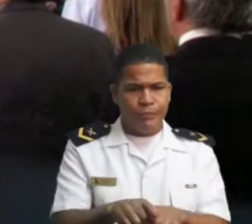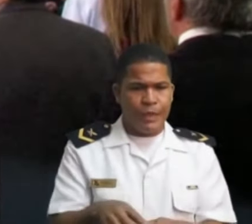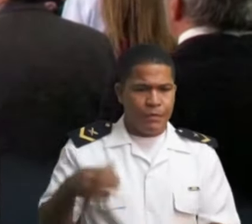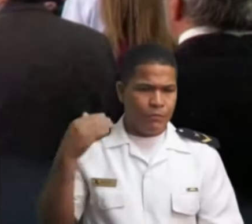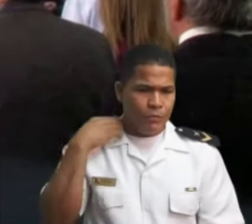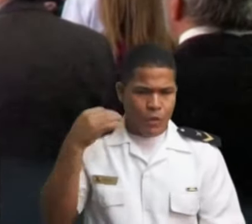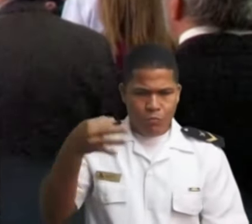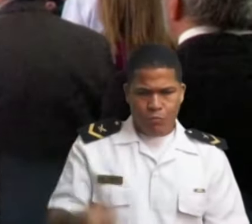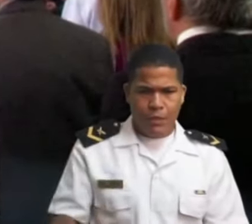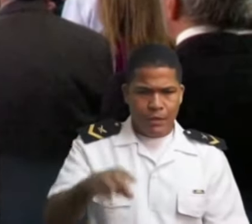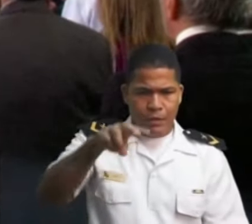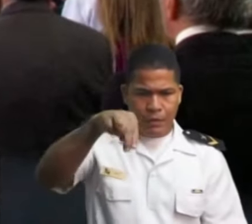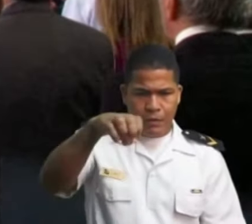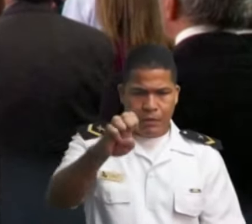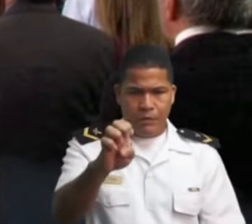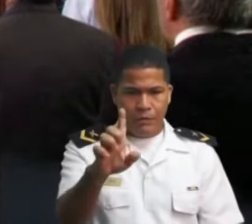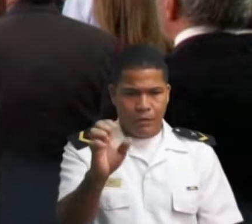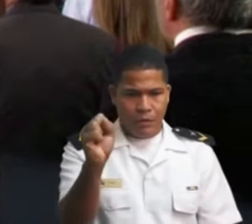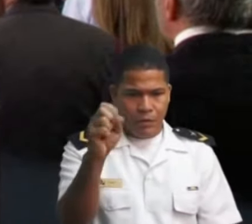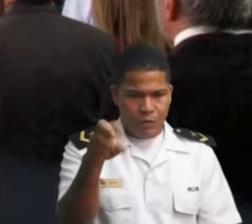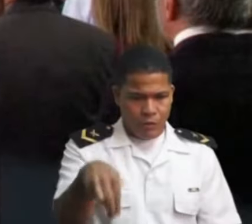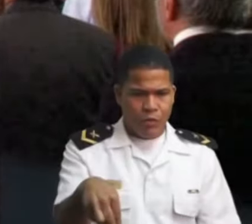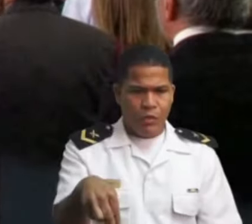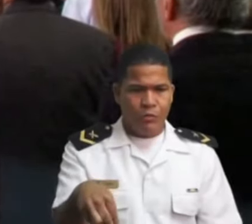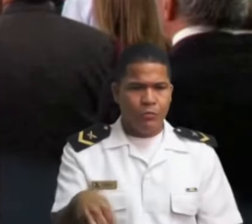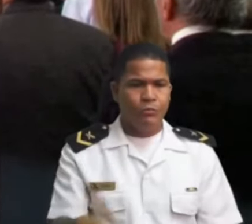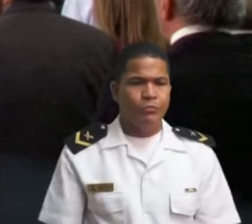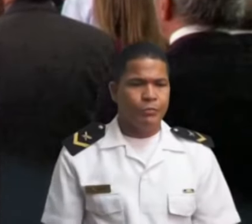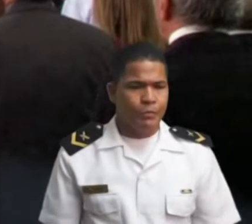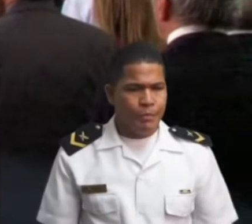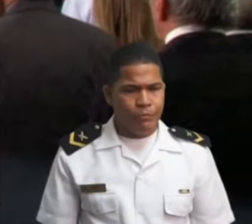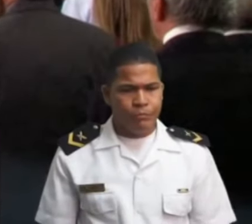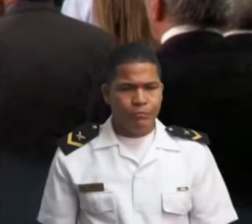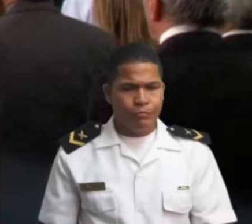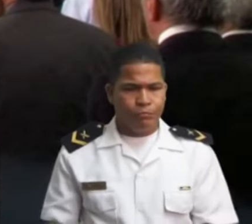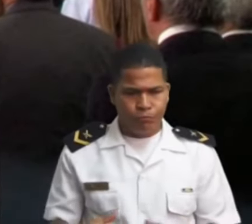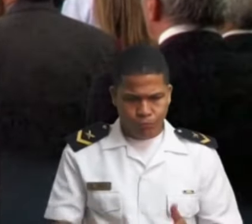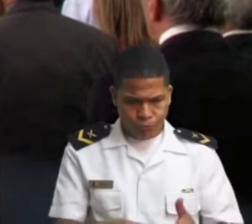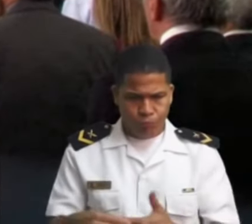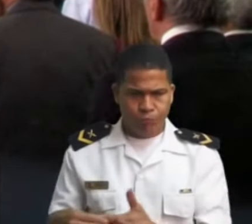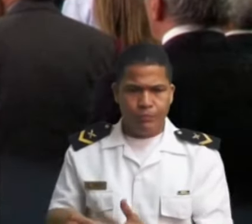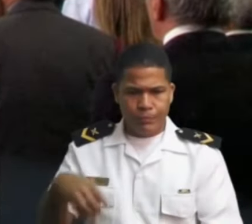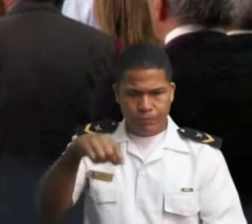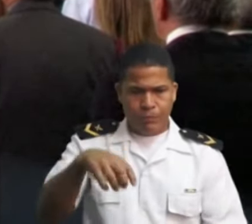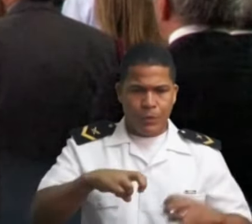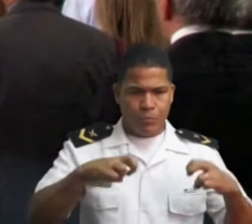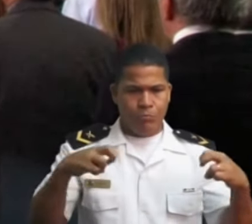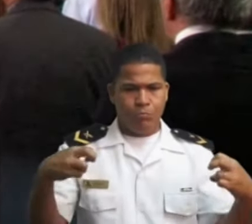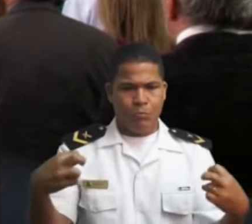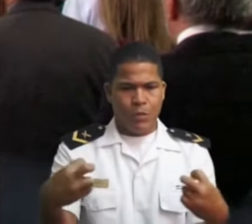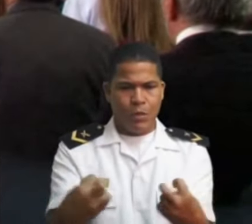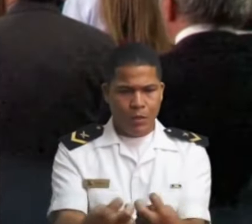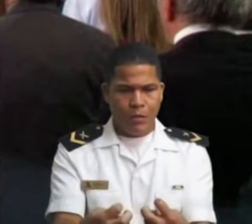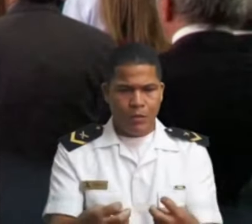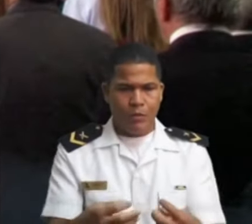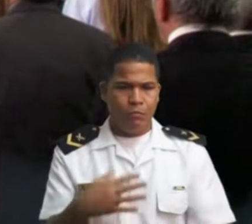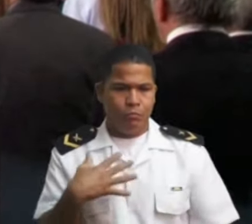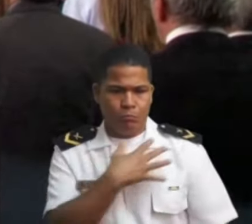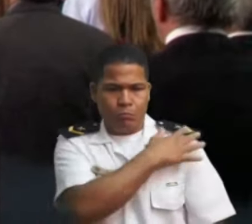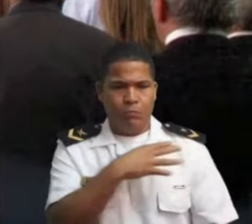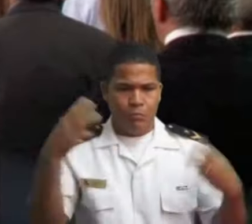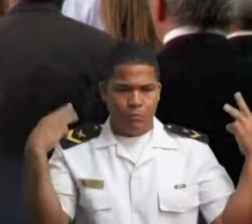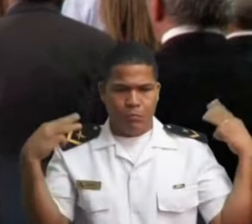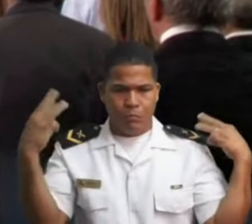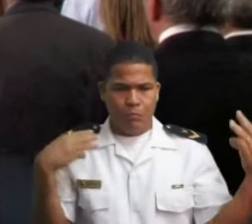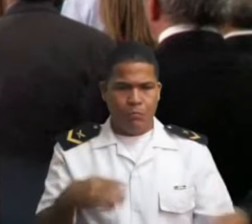Nelson Cavalcante e Silva Filho para conduzirem ao plenário o comandante da Marinha, almirante de